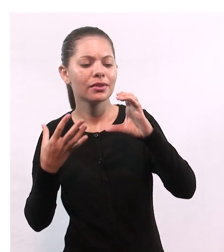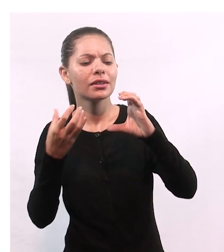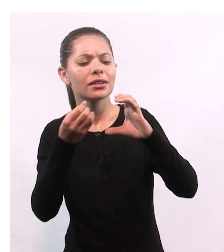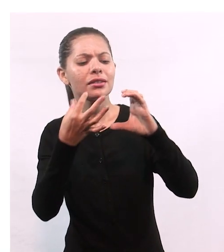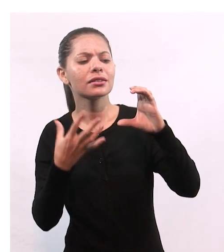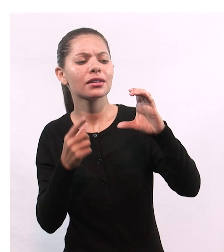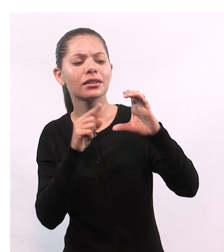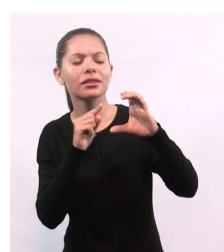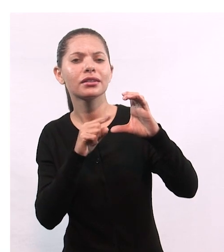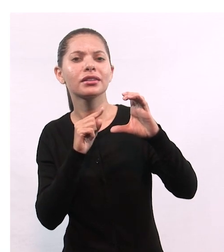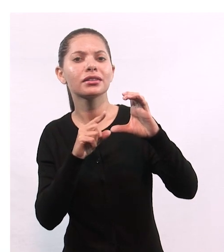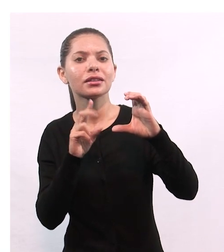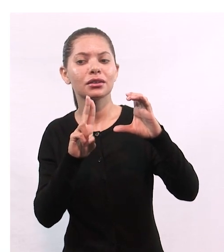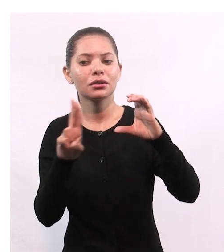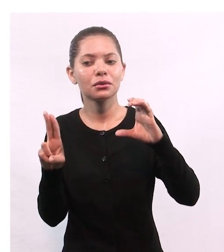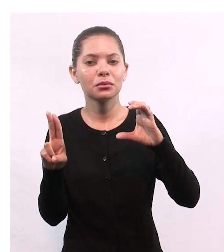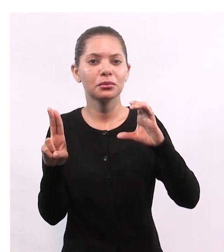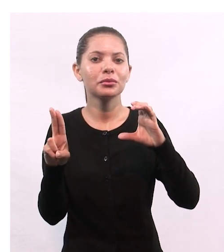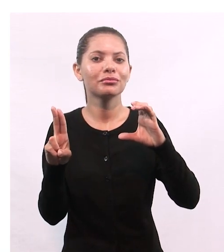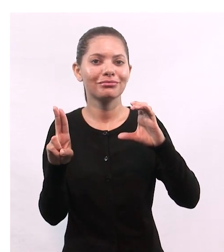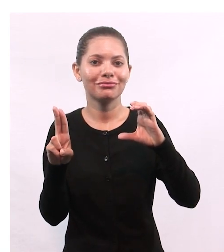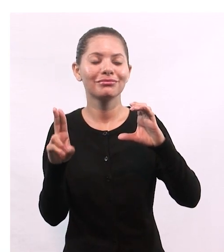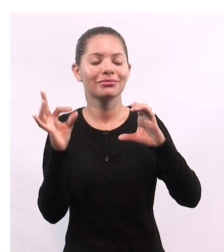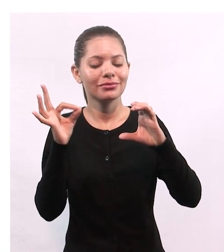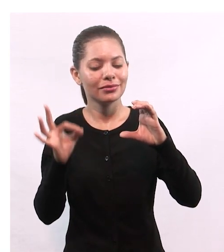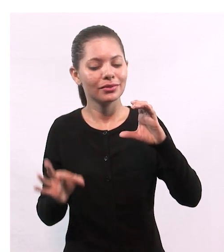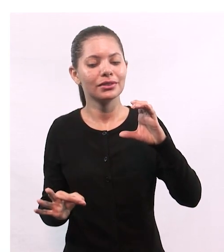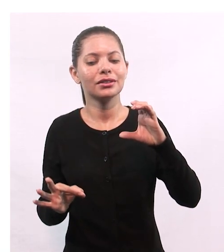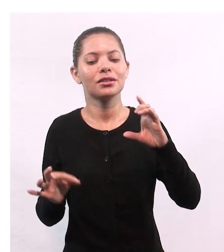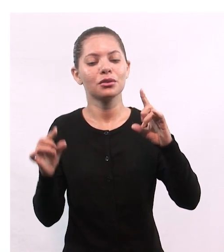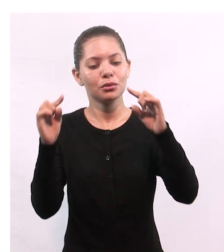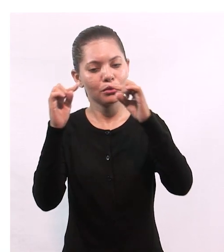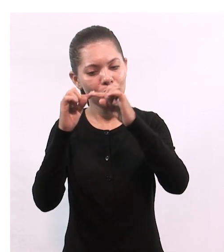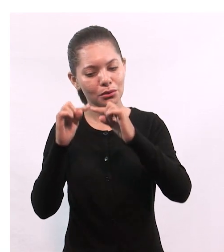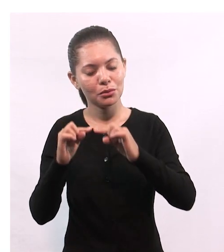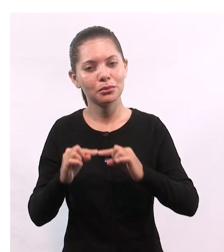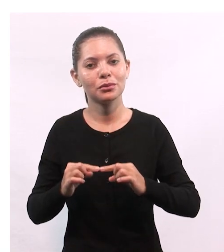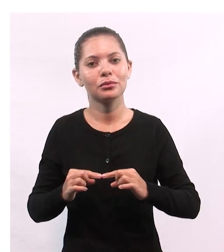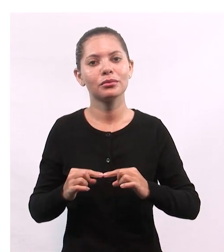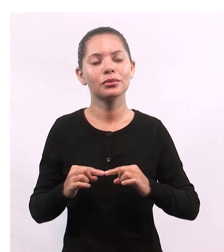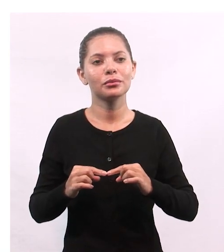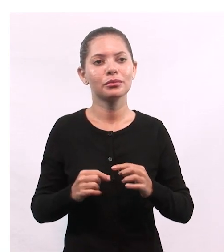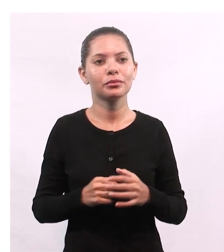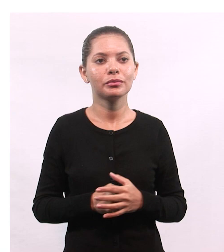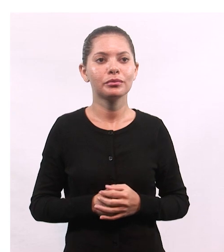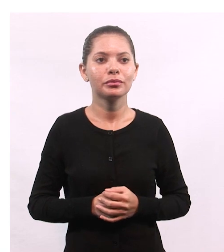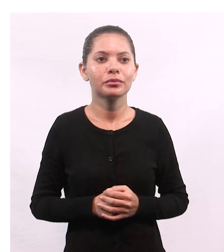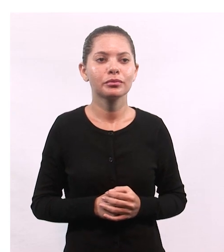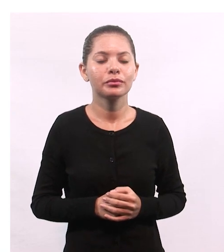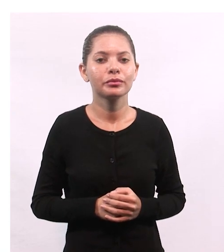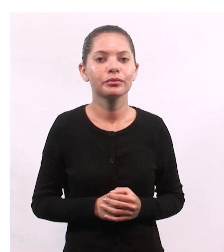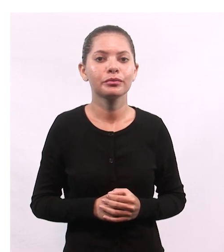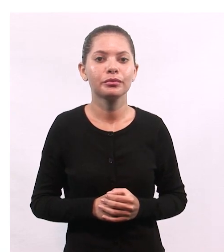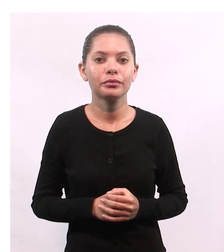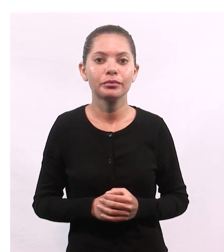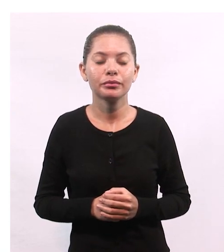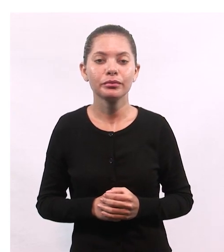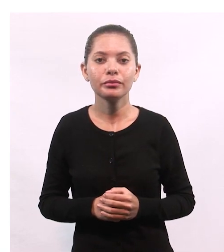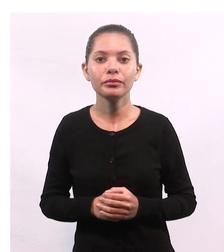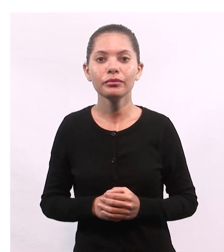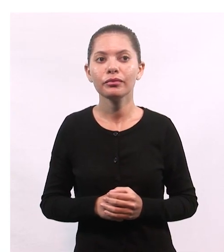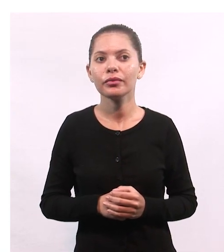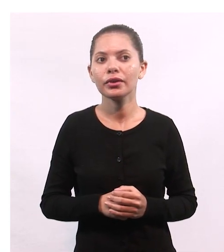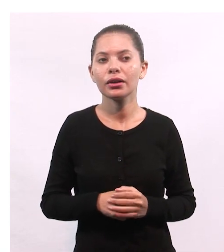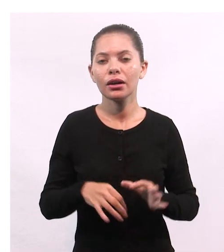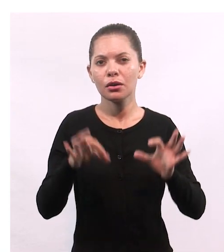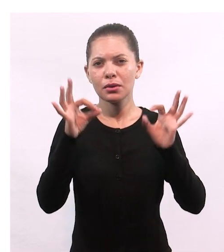objeto. Tendo essas características, a gente pode chamar aquele objeto por aquele nome que coube na definição. Agora, quando